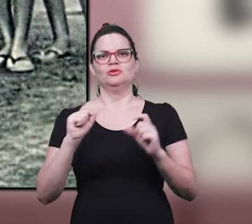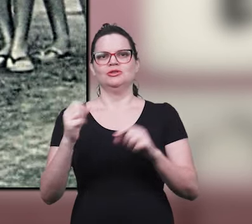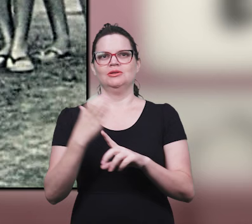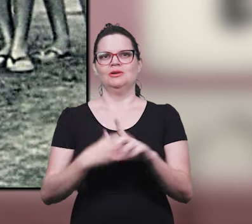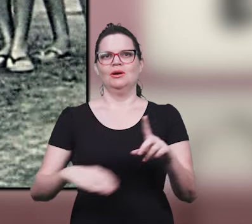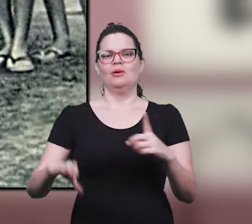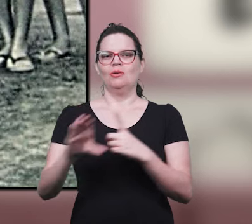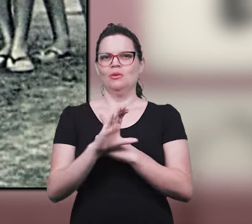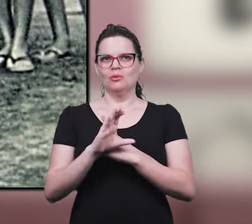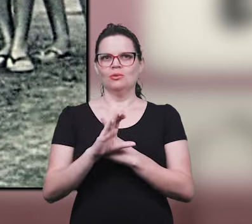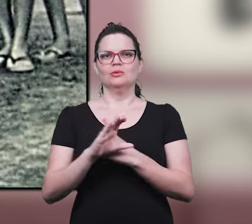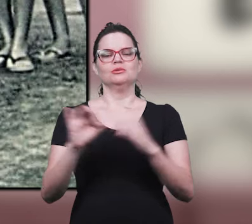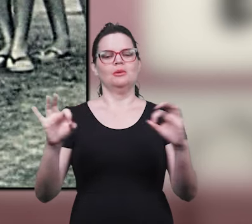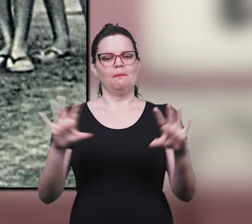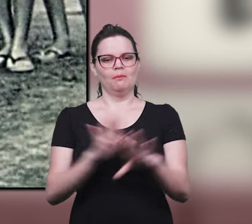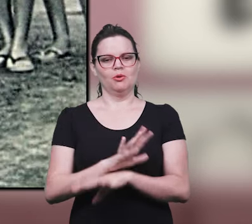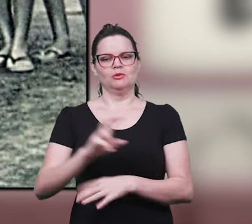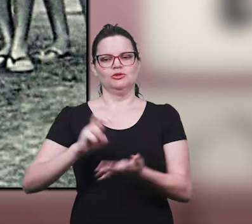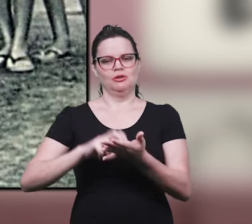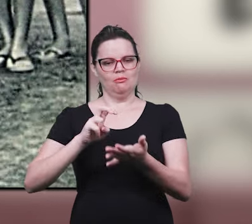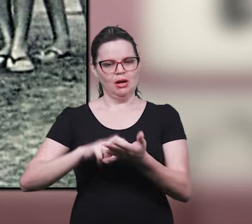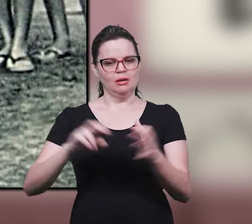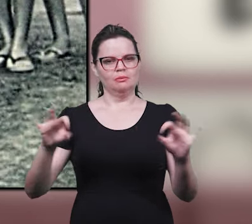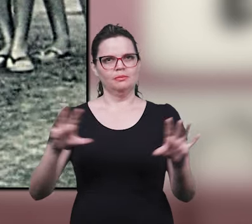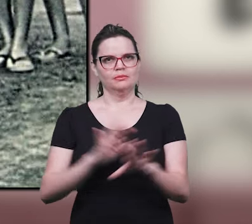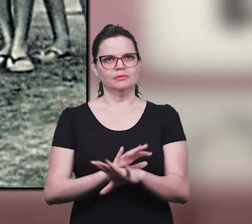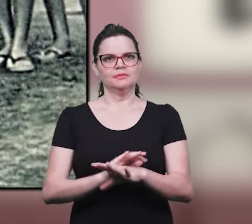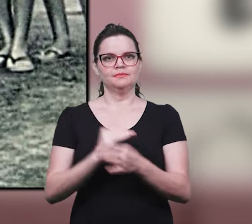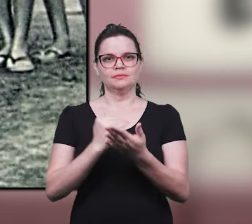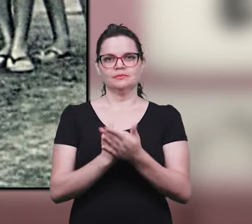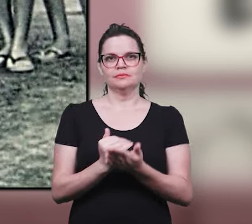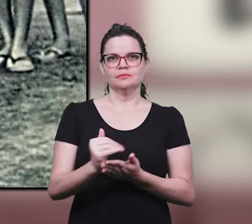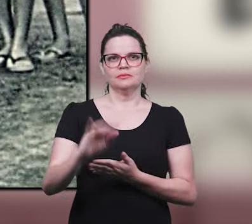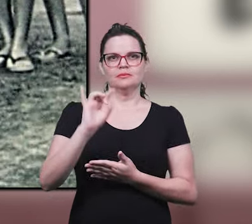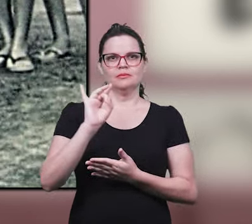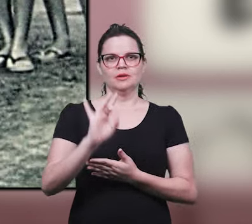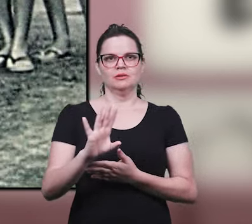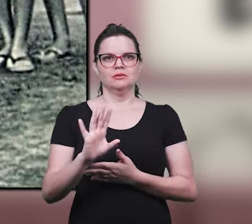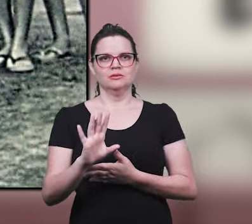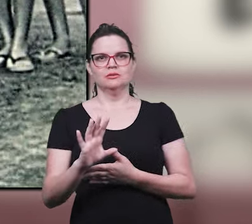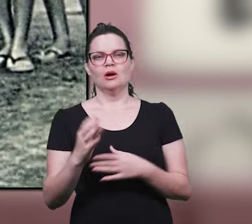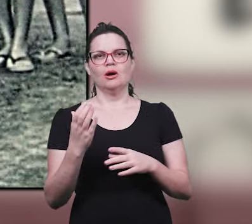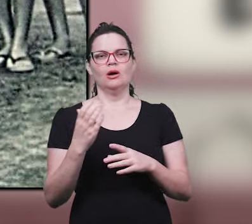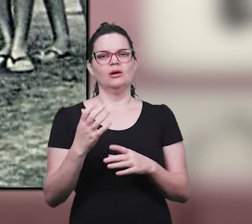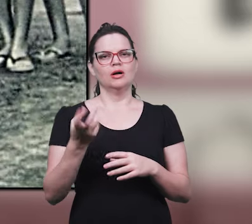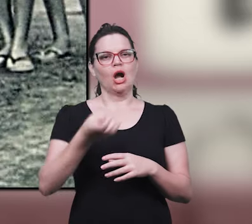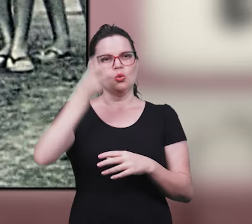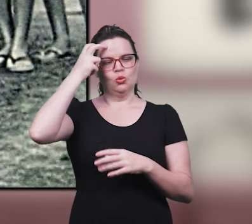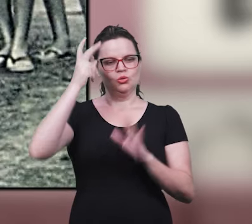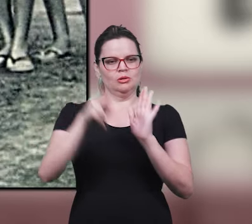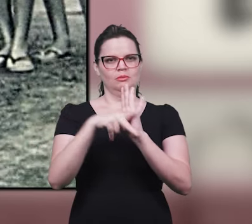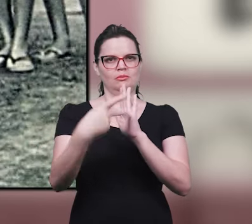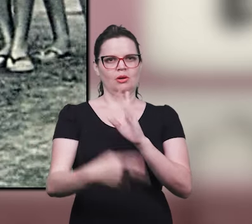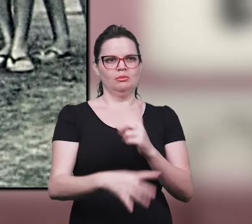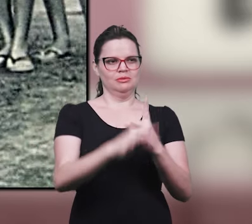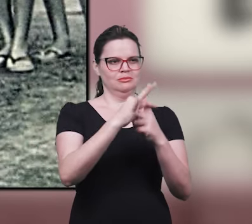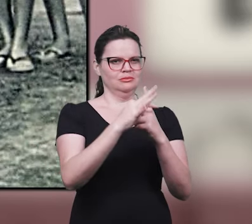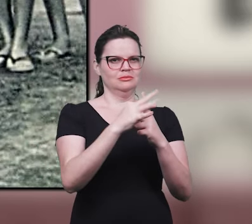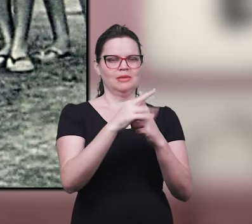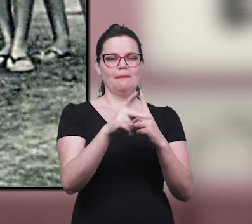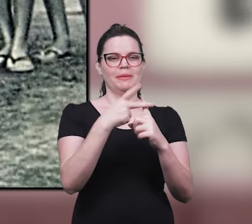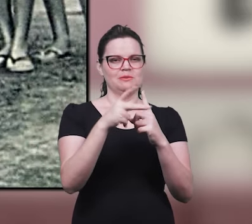culto devocional. Aí ele começou a introduzir, não mais elogio, cultura, assim, começou a